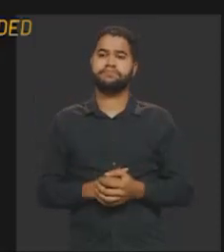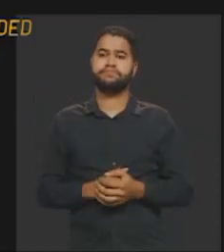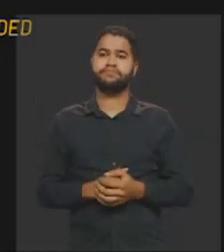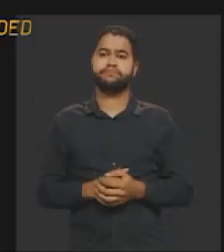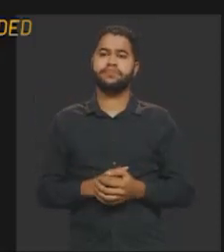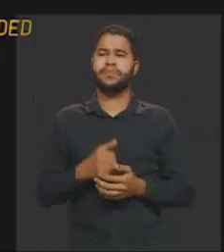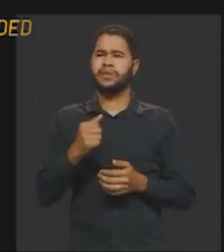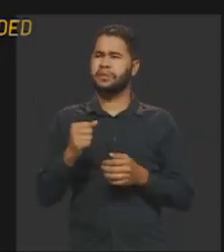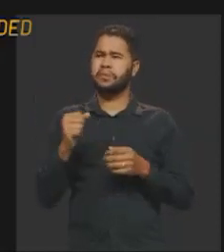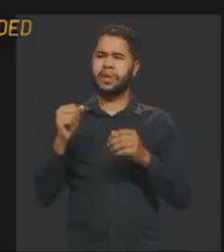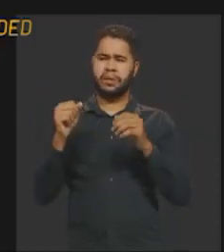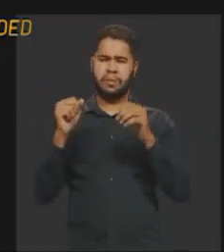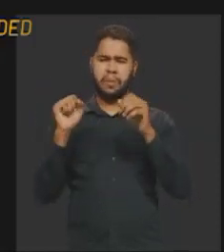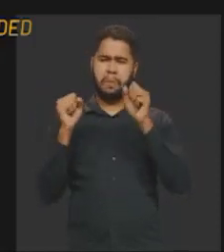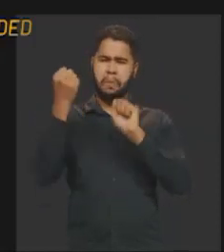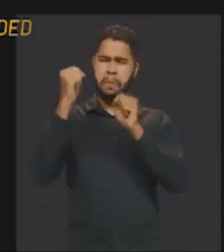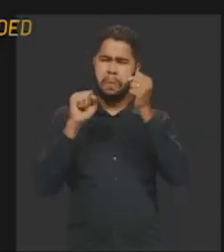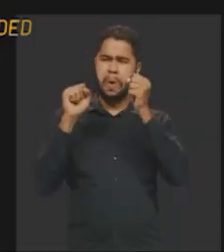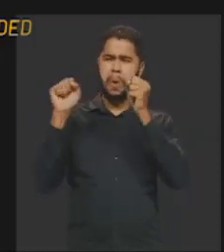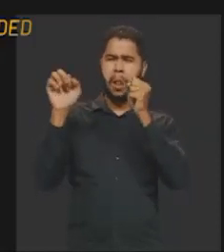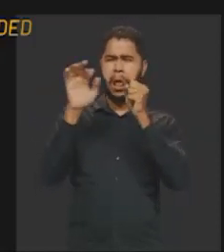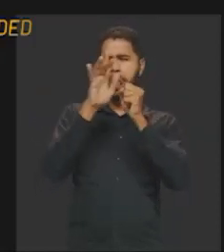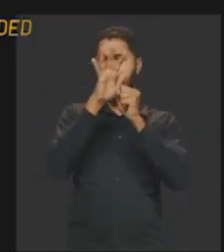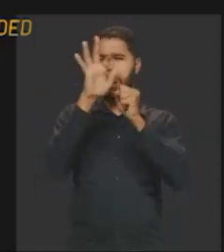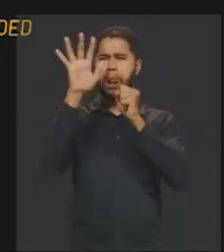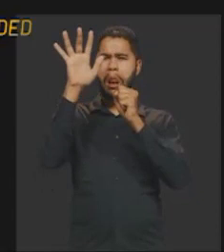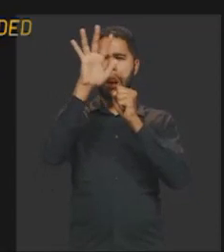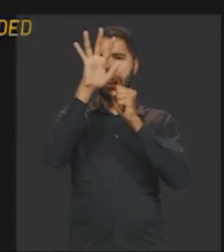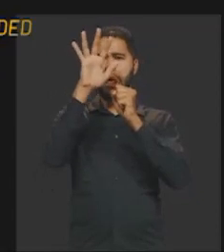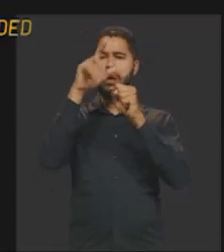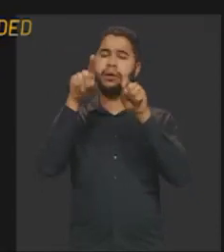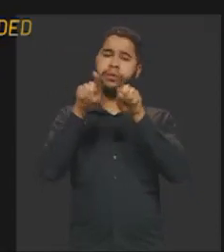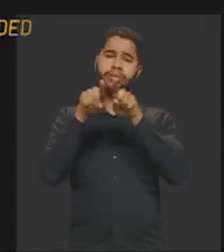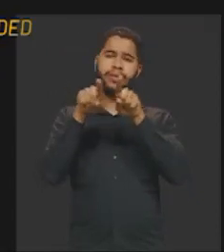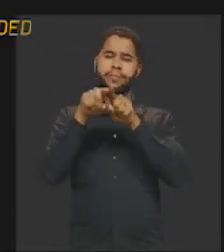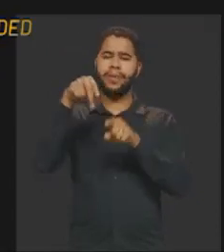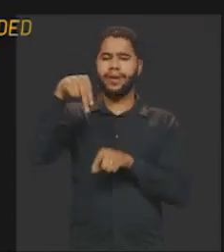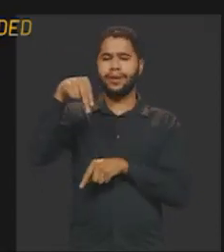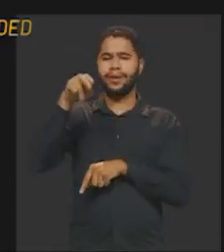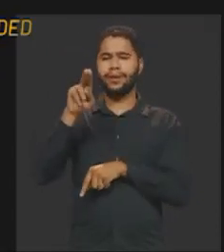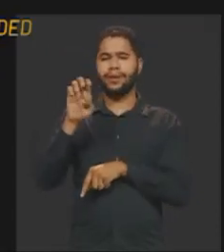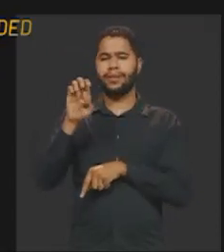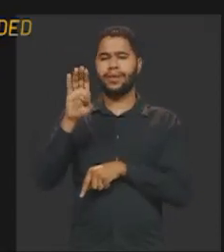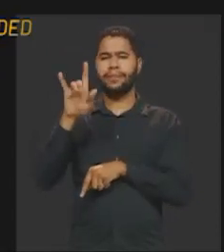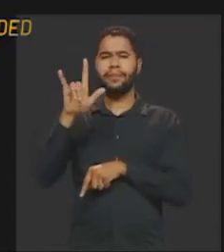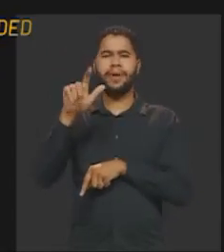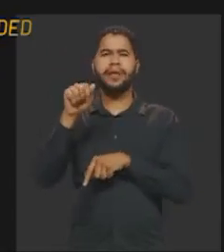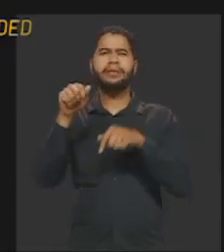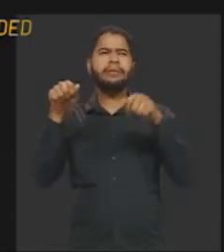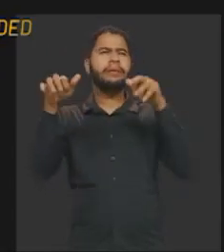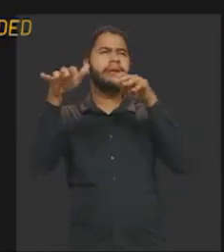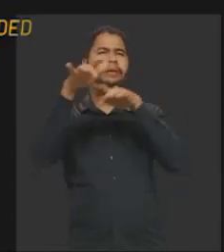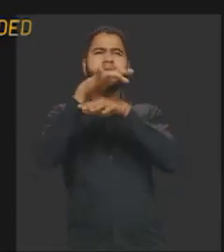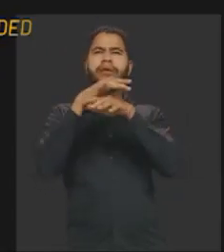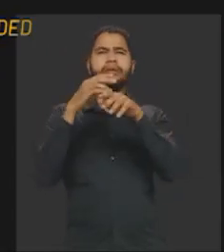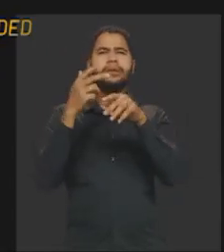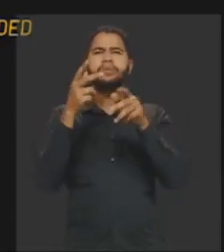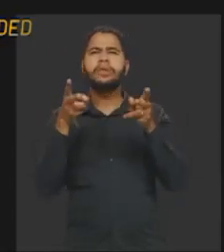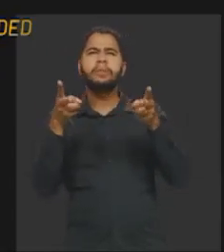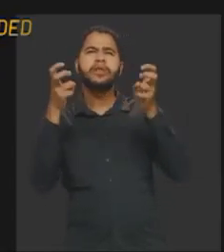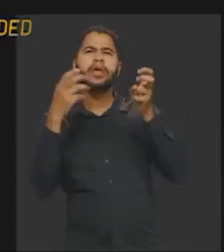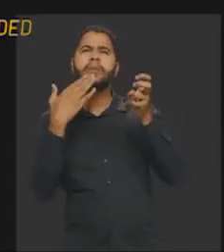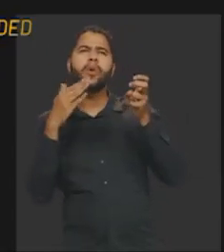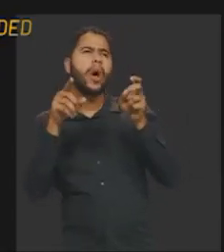cheio de fumaça e ele mistura a fumaça com a névoa da manhã. Fica aquela coisa imprecisa. Essa é a característica da